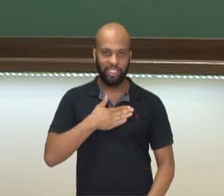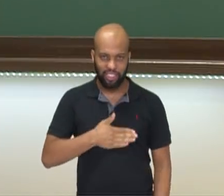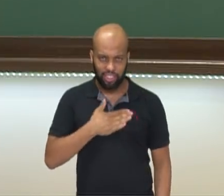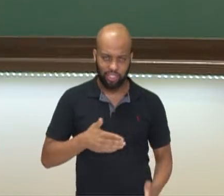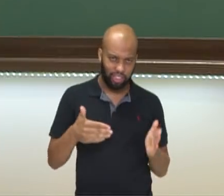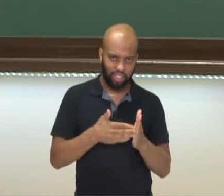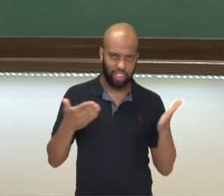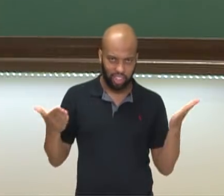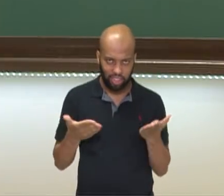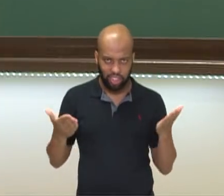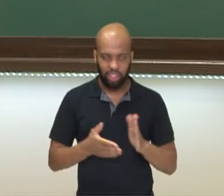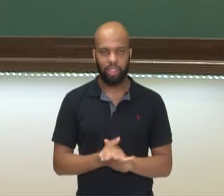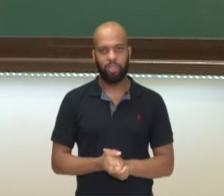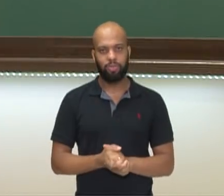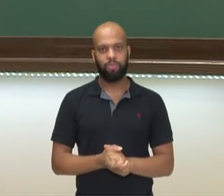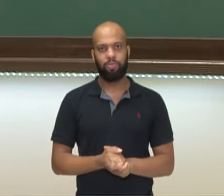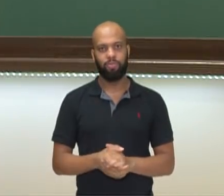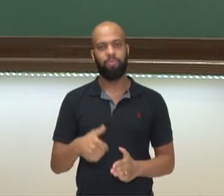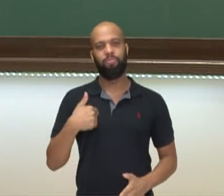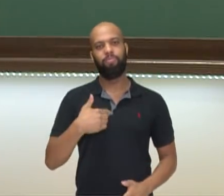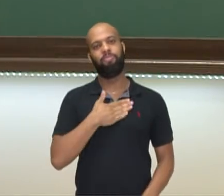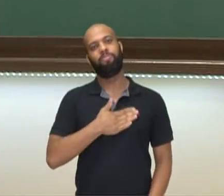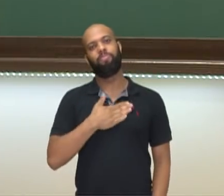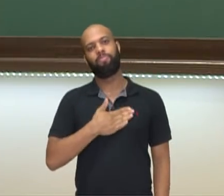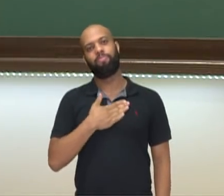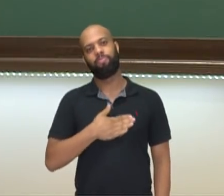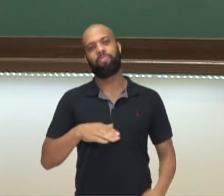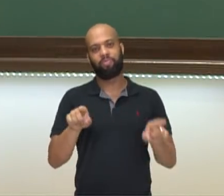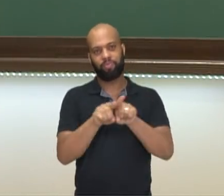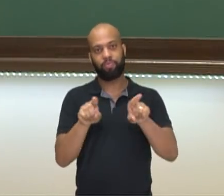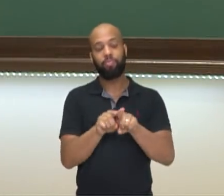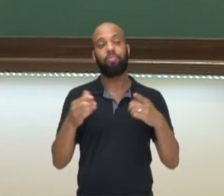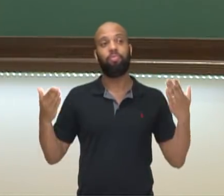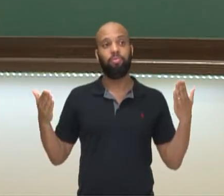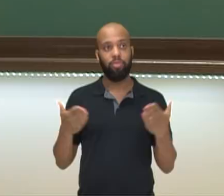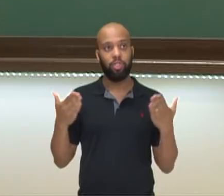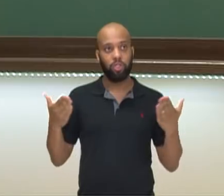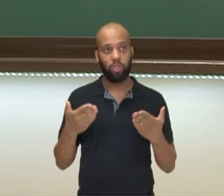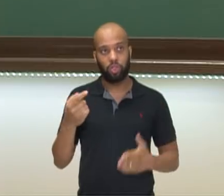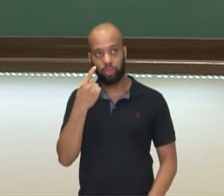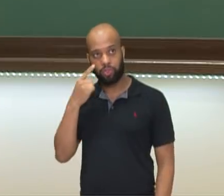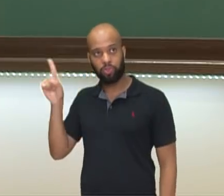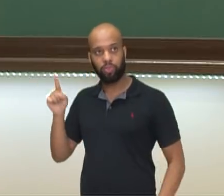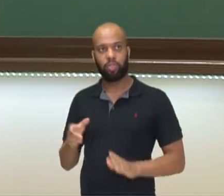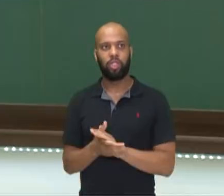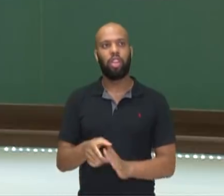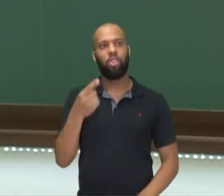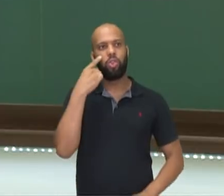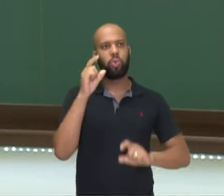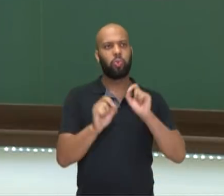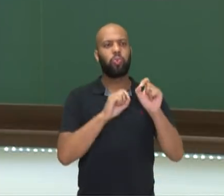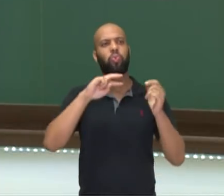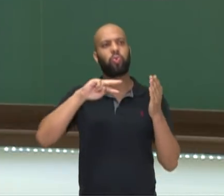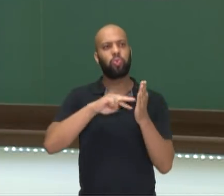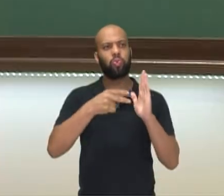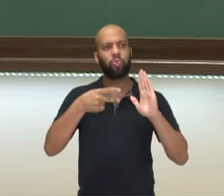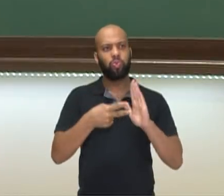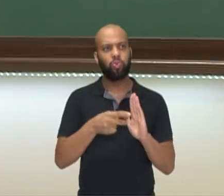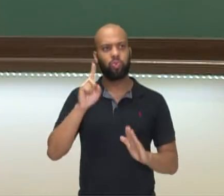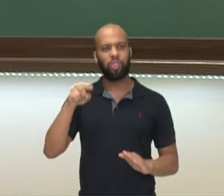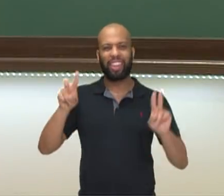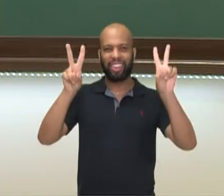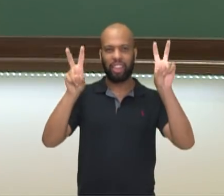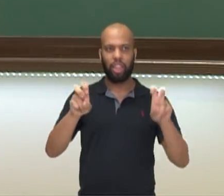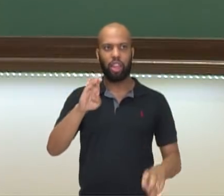até aqui? Estão gostando da aula? Eu estou me divertindo bastante. Então vamos lá, aventureiros da cultura, vamos descobrir mais um